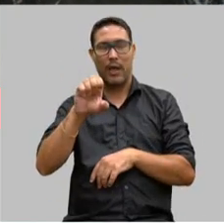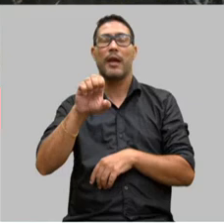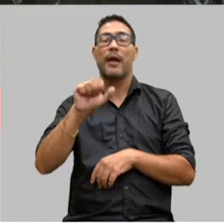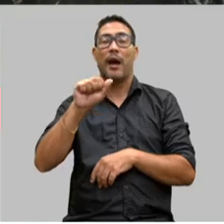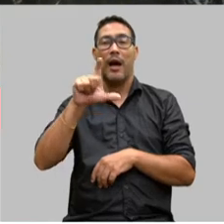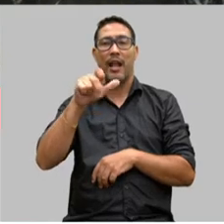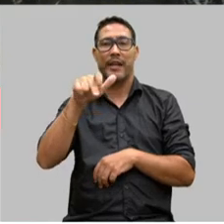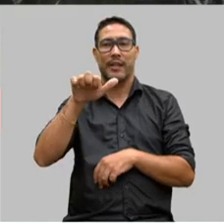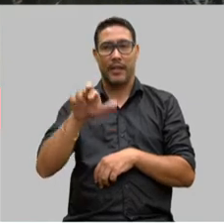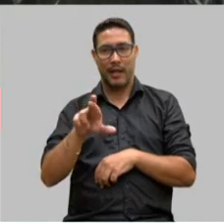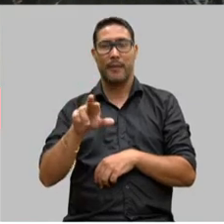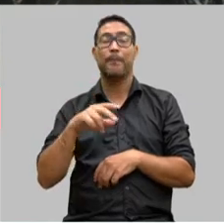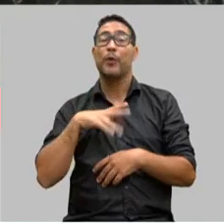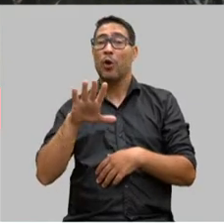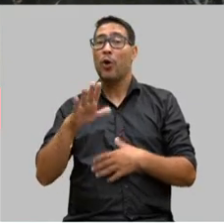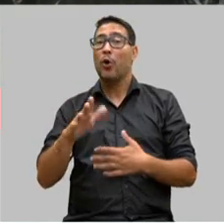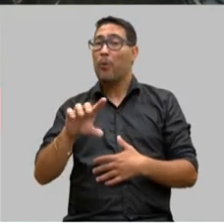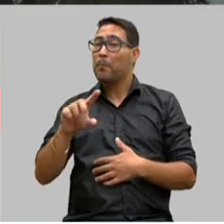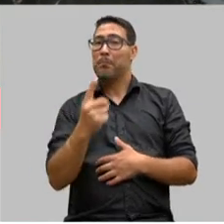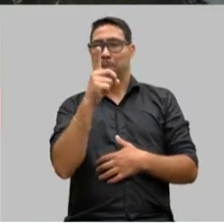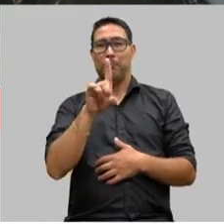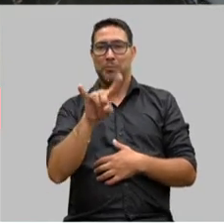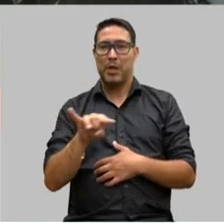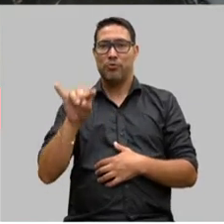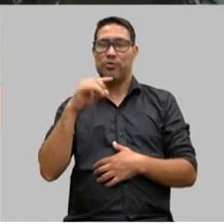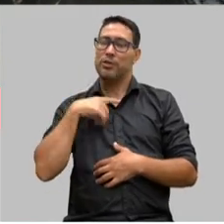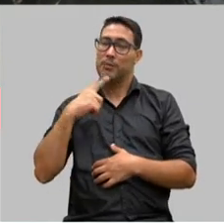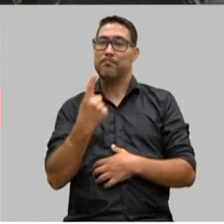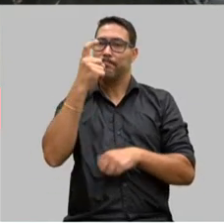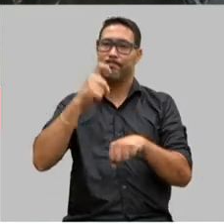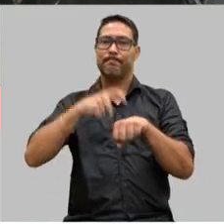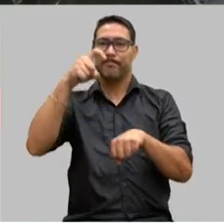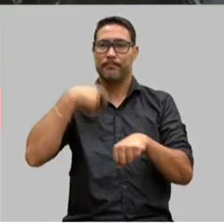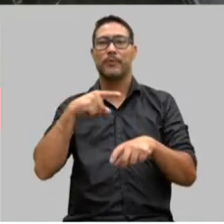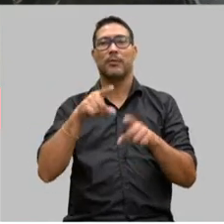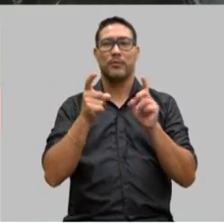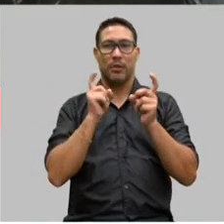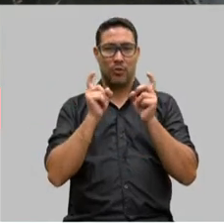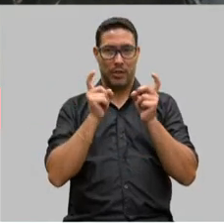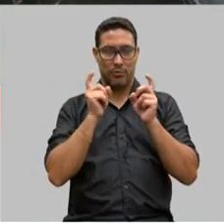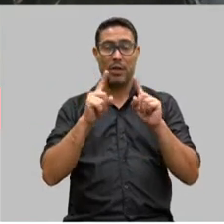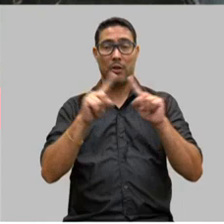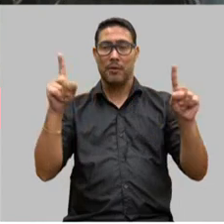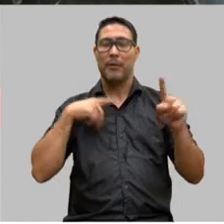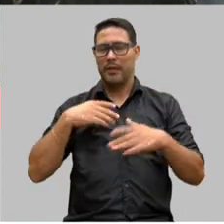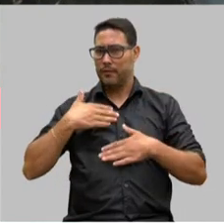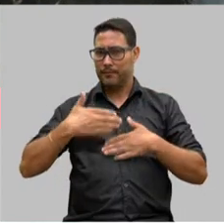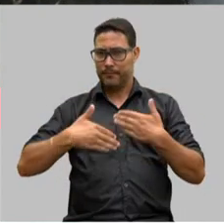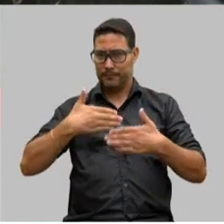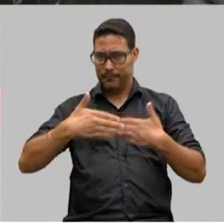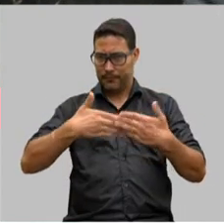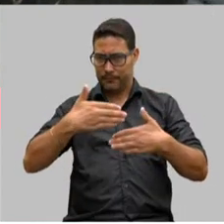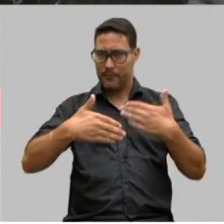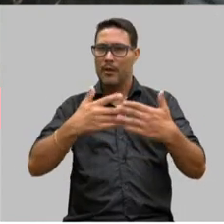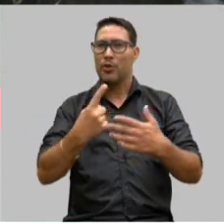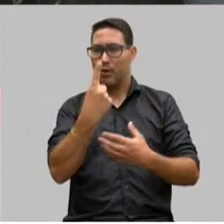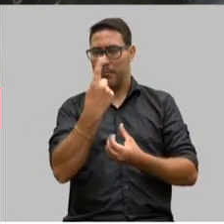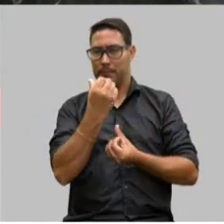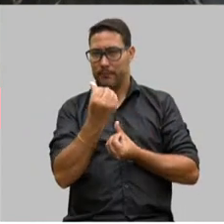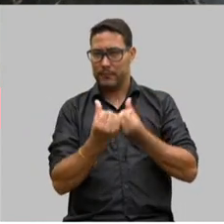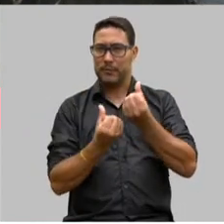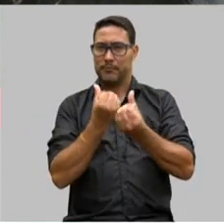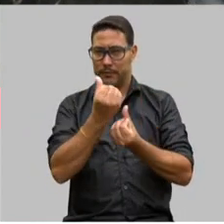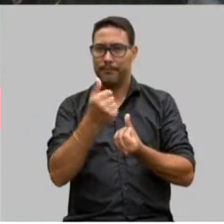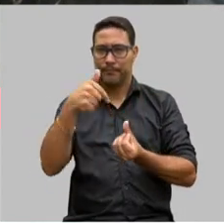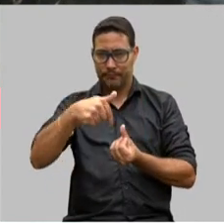o primeiro dia, primeiro momento dessa nossa reunião, mas ao longo do ano, desse primeiro semestre, nós teremos diversas